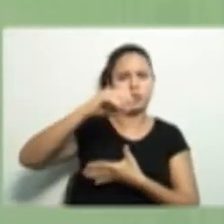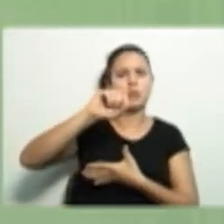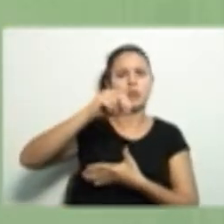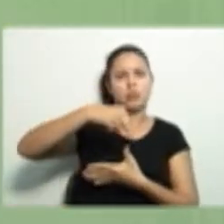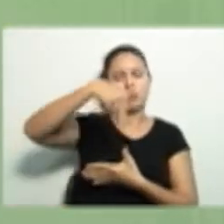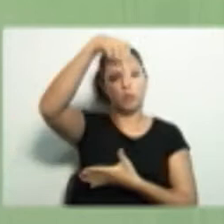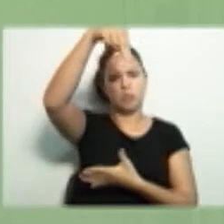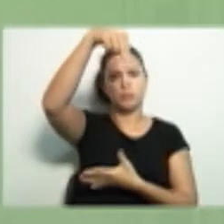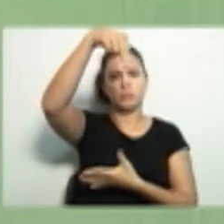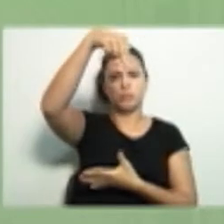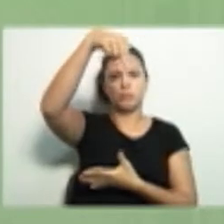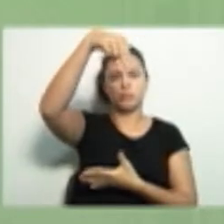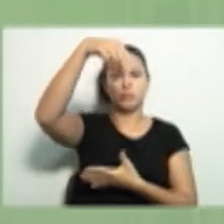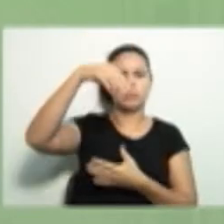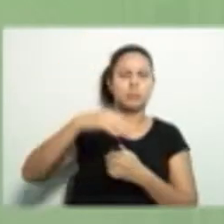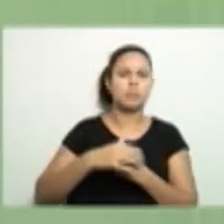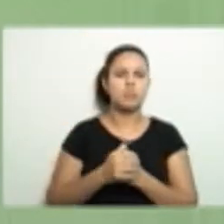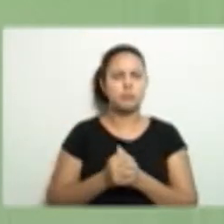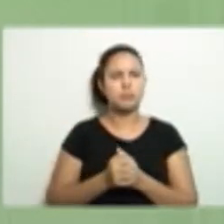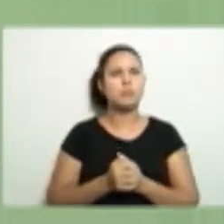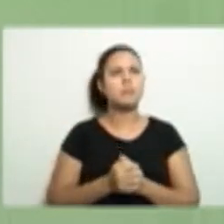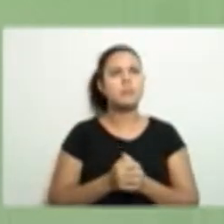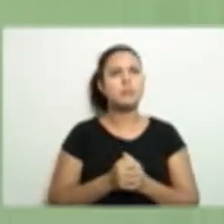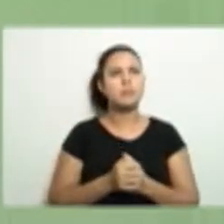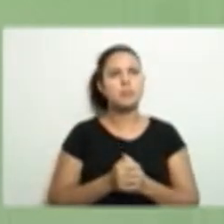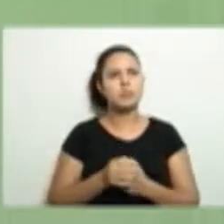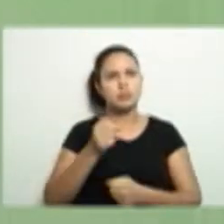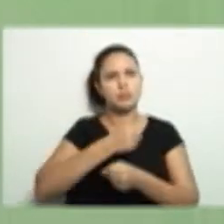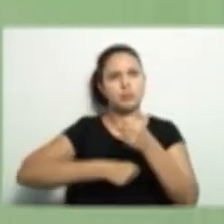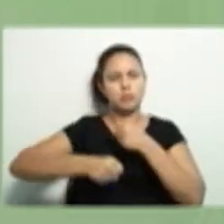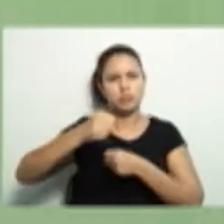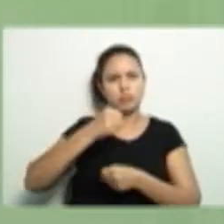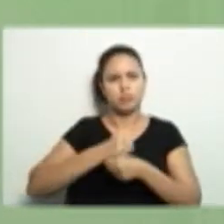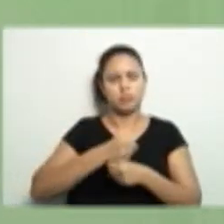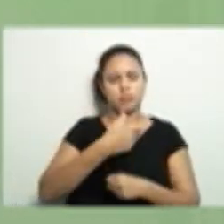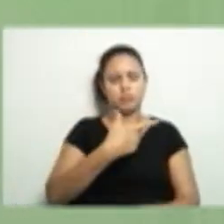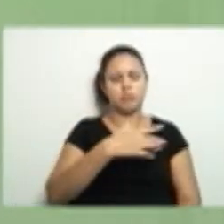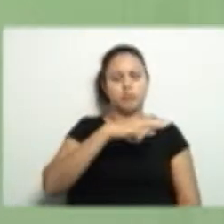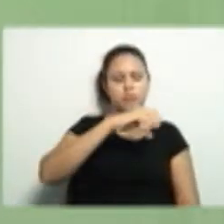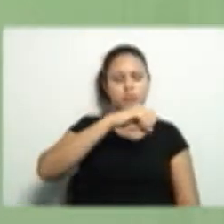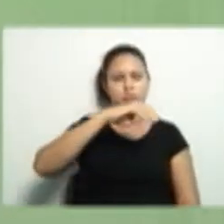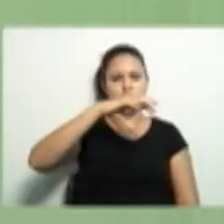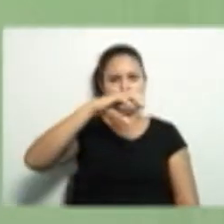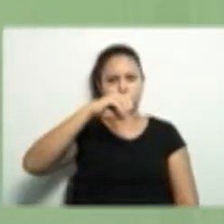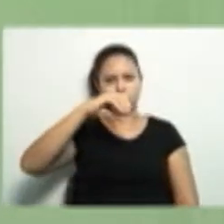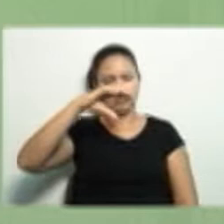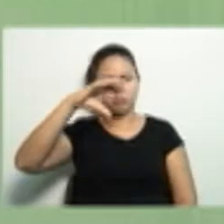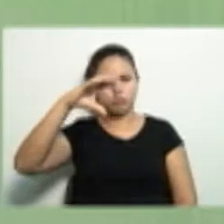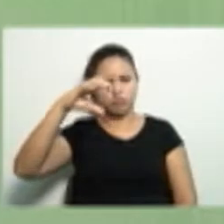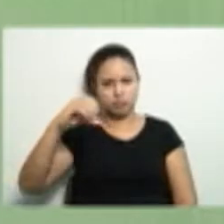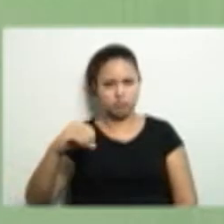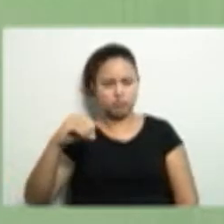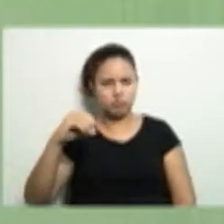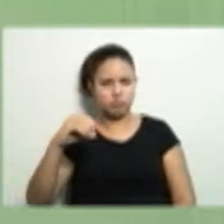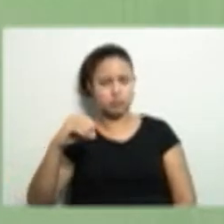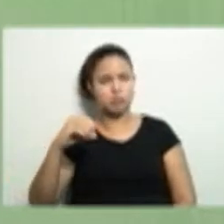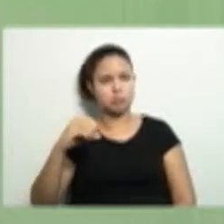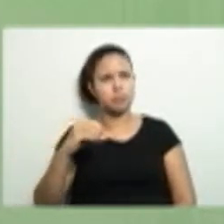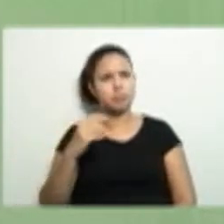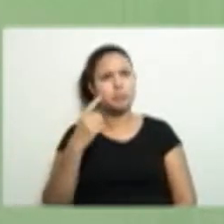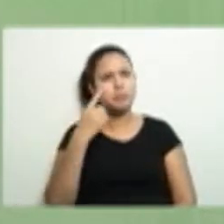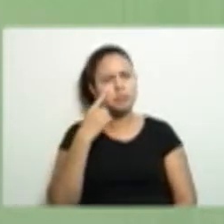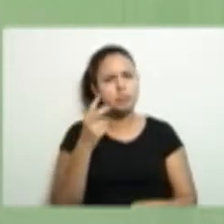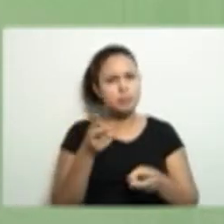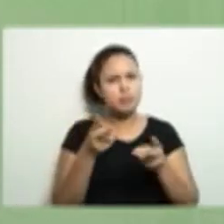Centro-Oeste. Agora, falando dos dados do ano de 2000, esse segundo mapa do Brasil aqui, a gente observa